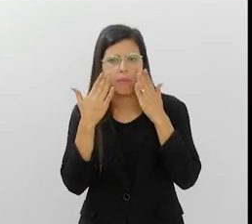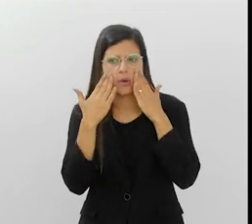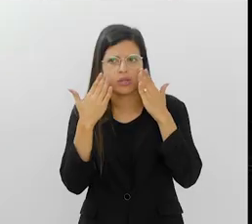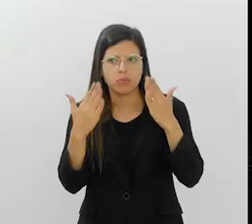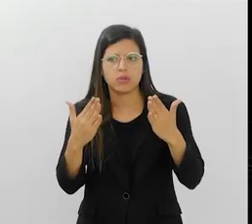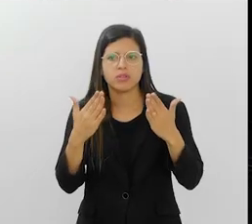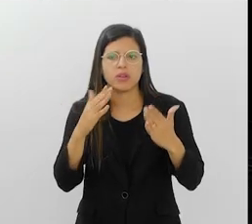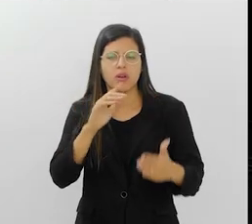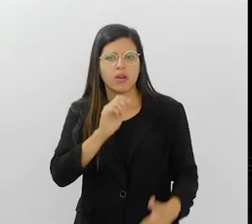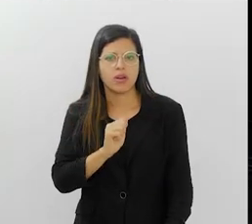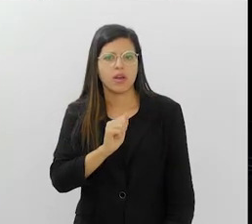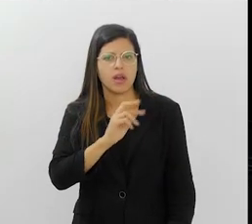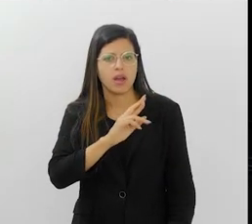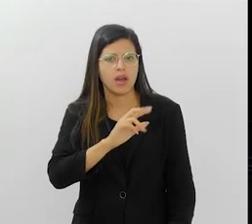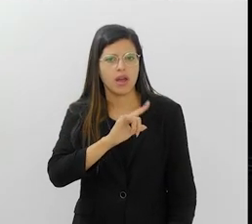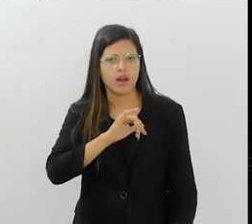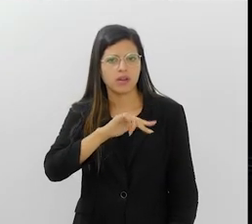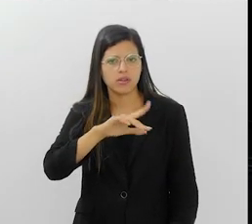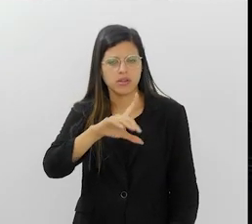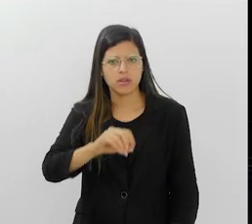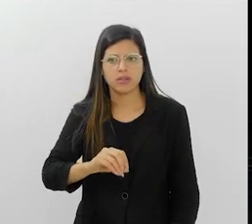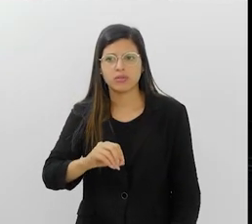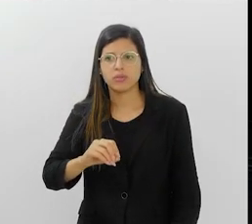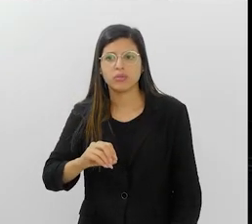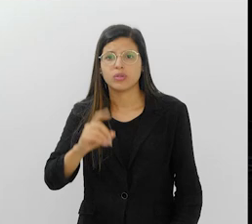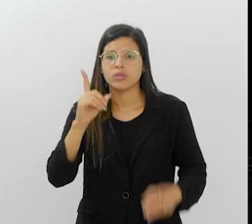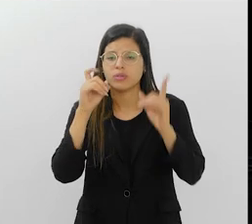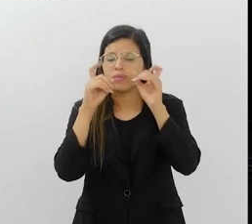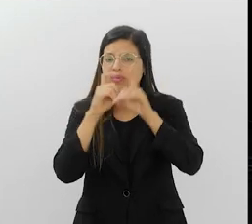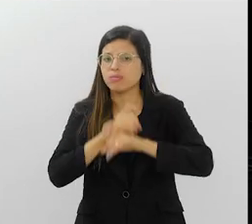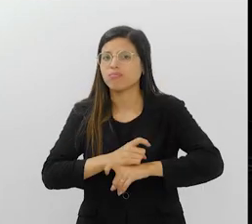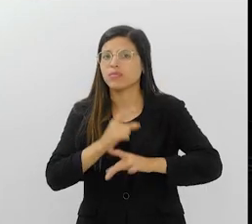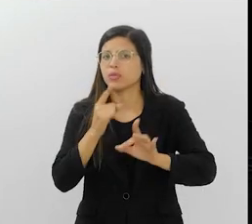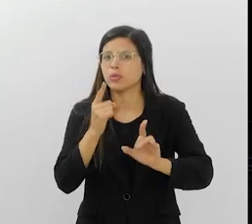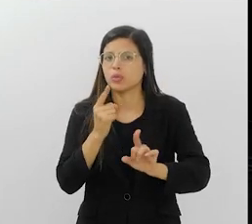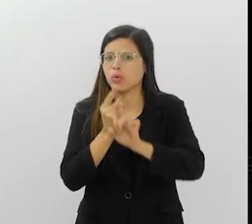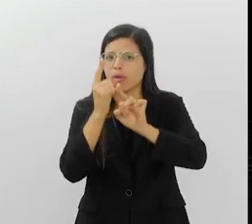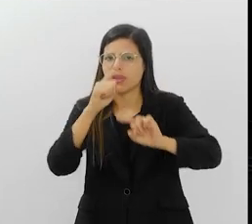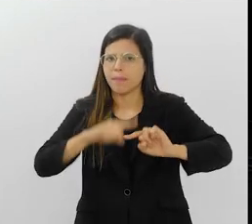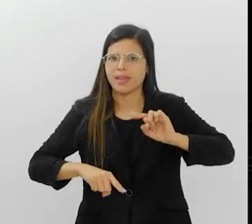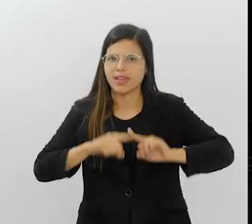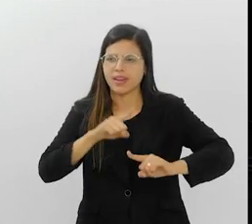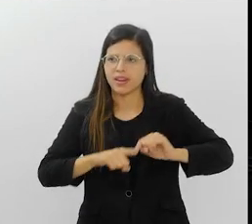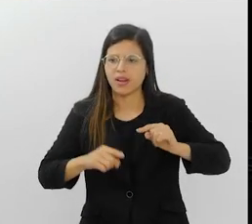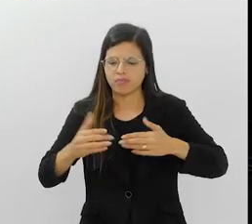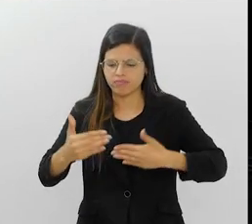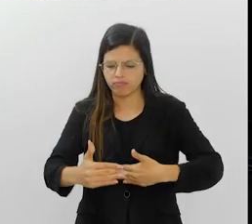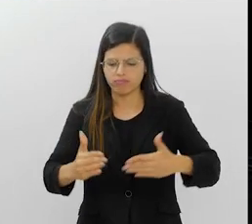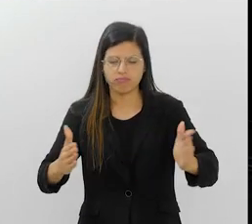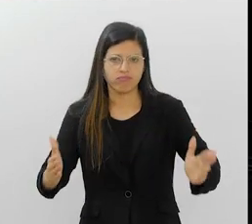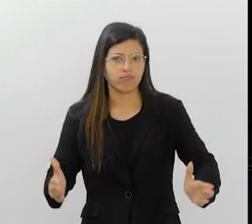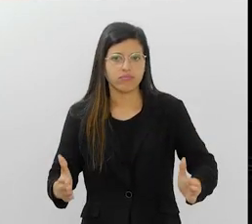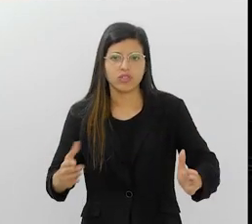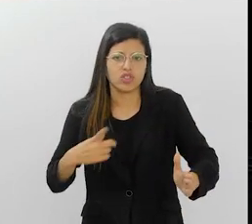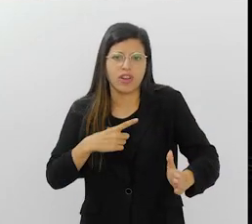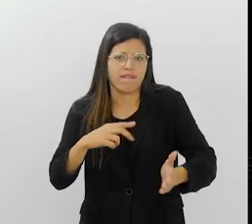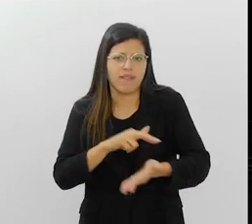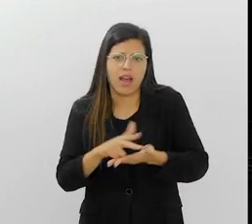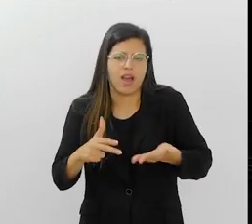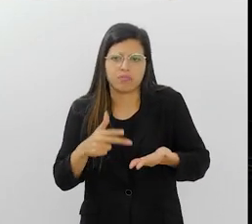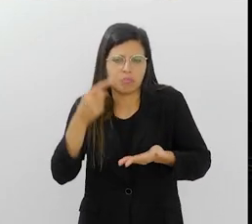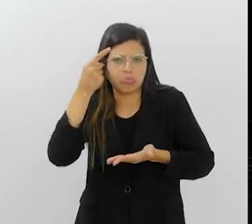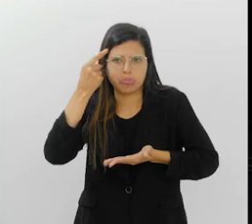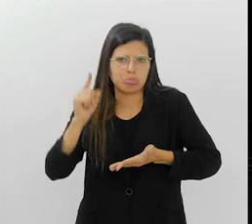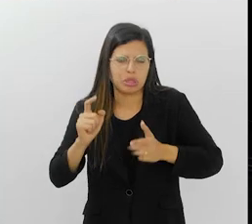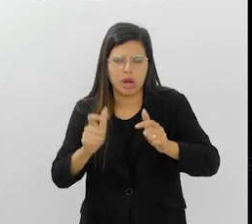fizeram uma exposição sobre o Arlindo e a grande dificuldade era achar material. Não tinha. Não tinha. E ali no baú estava cheio. Também não sei para onde é que foi esse baú.